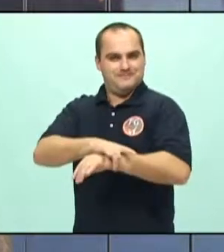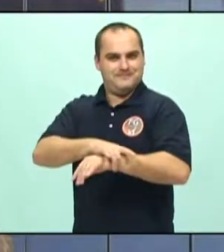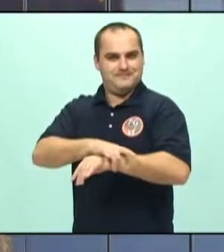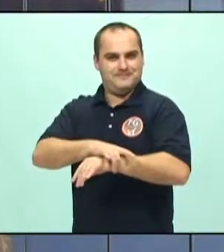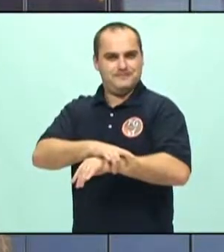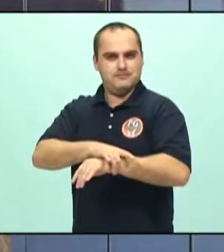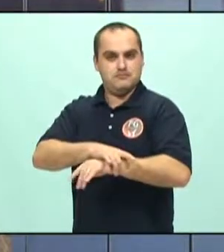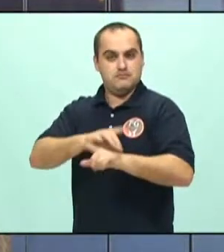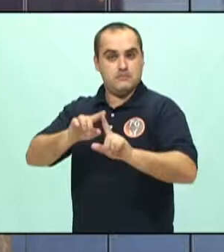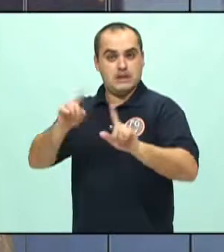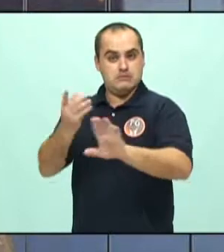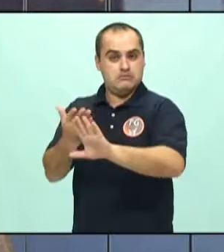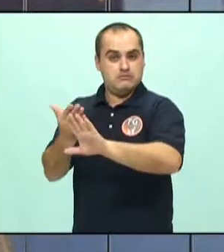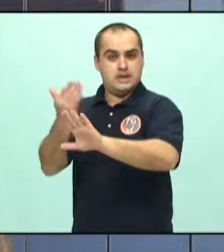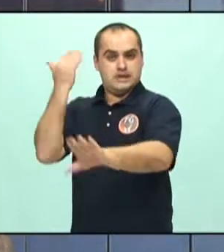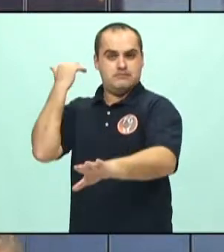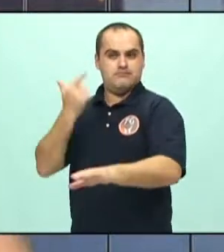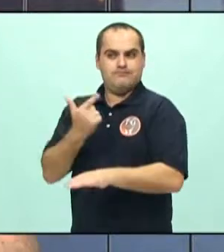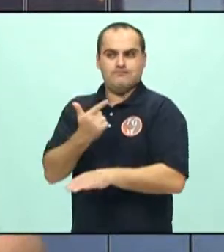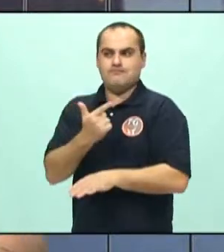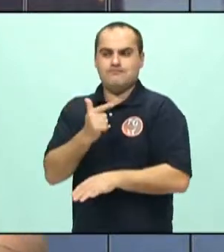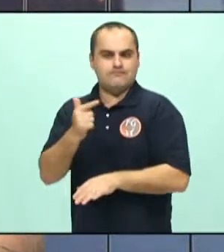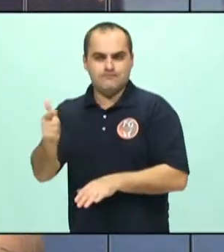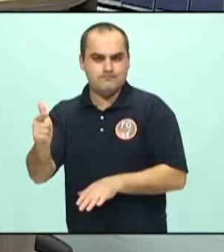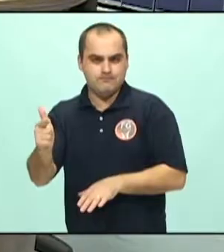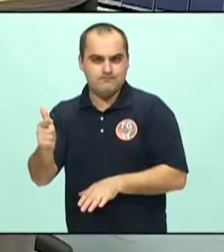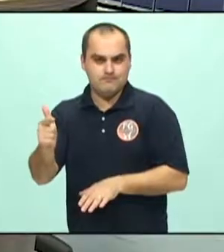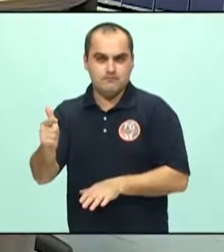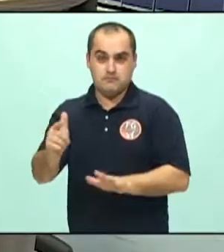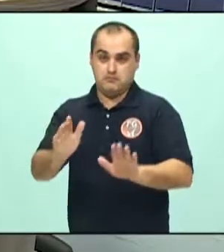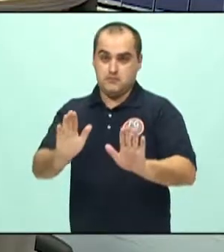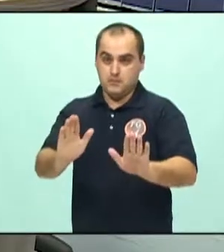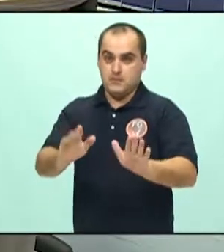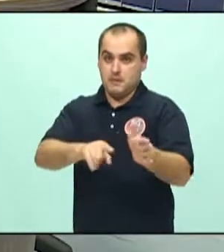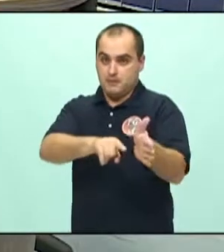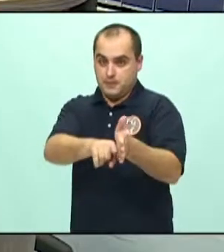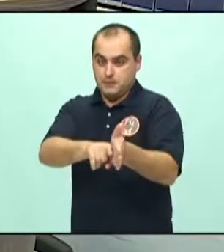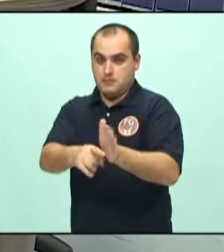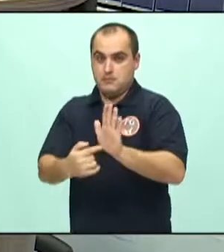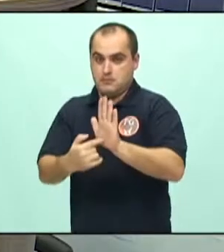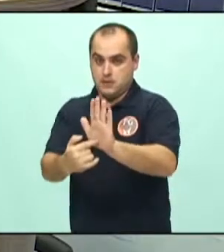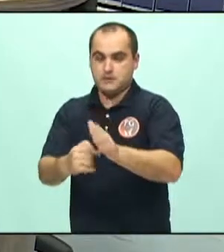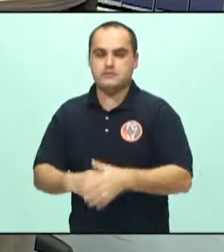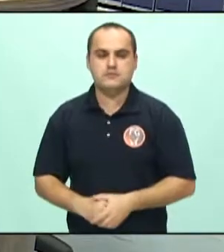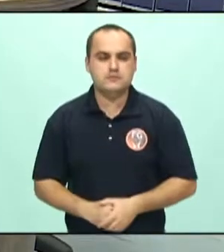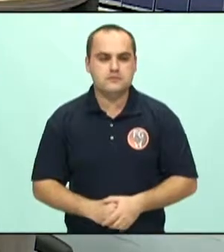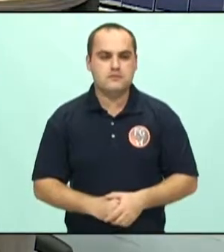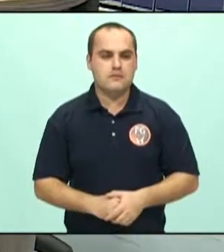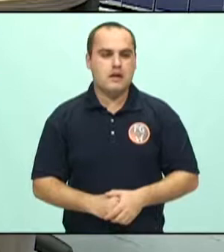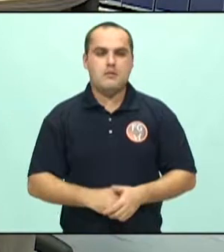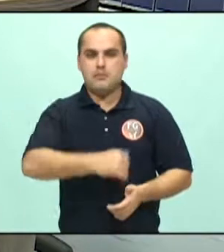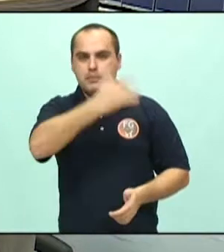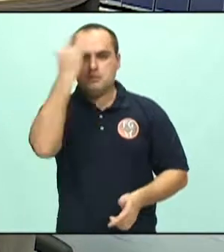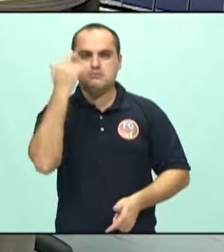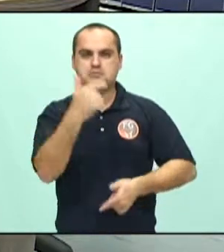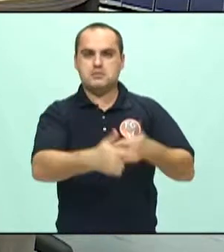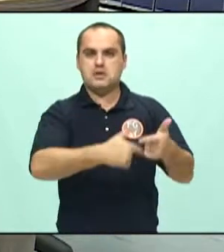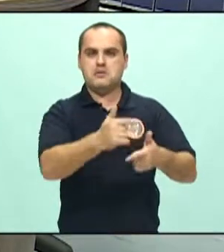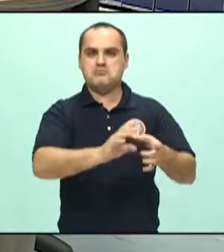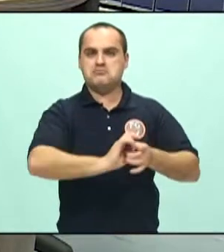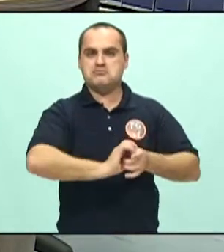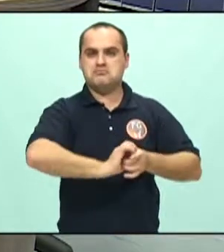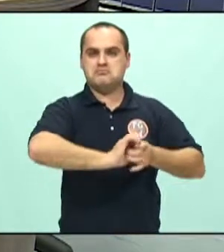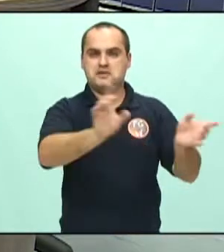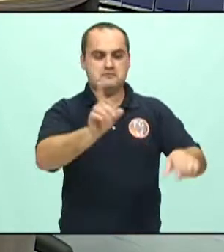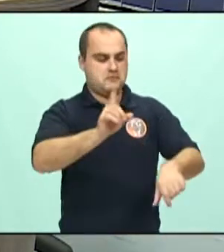tínhamos. O documentário mostra de que entrava-se da maneira que quisesse para trabalhar, não tinha-se